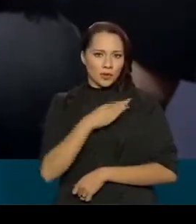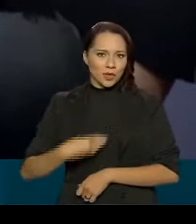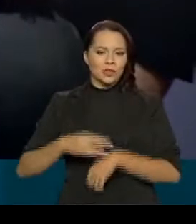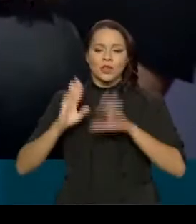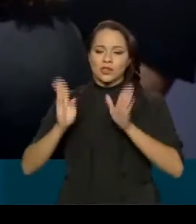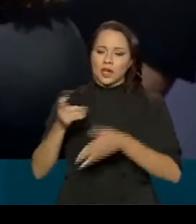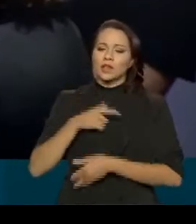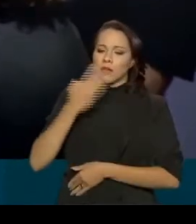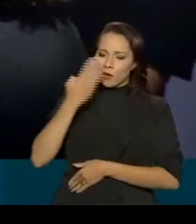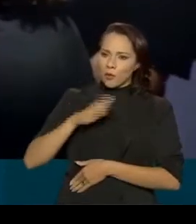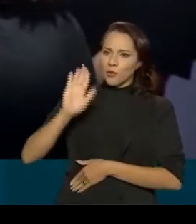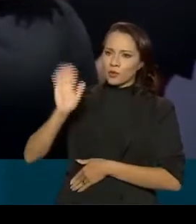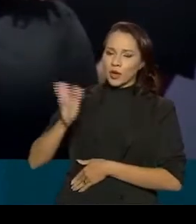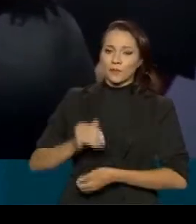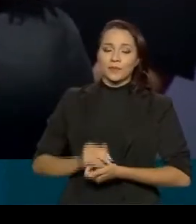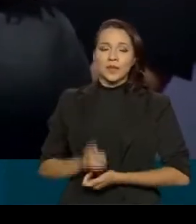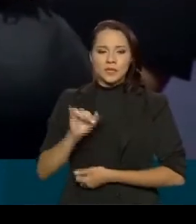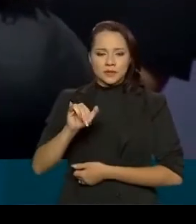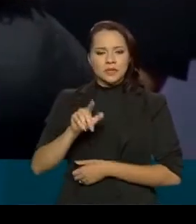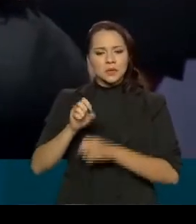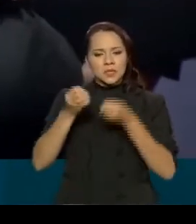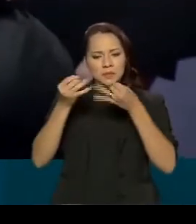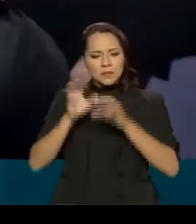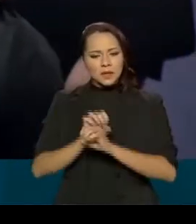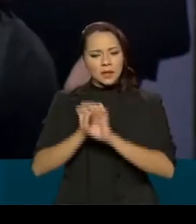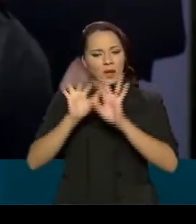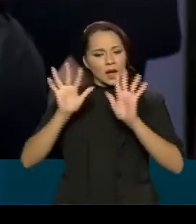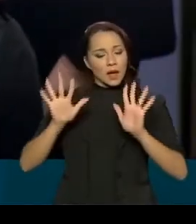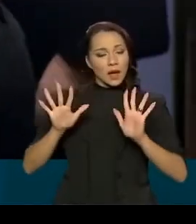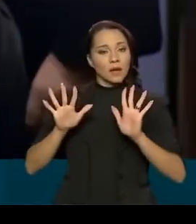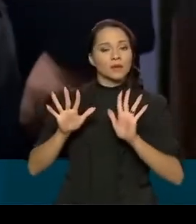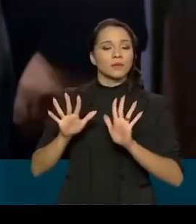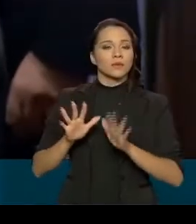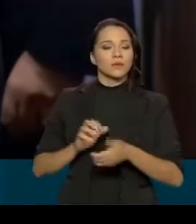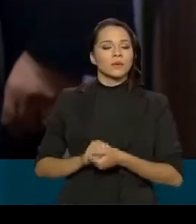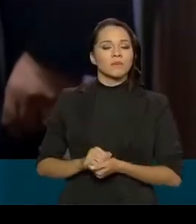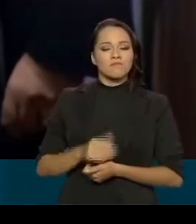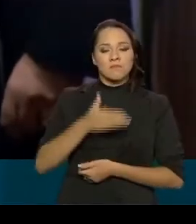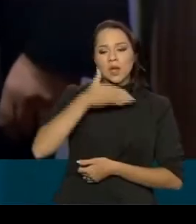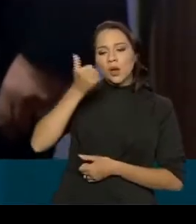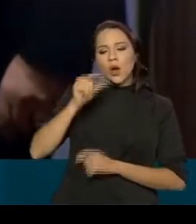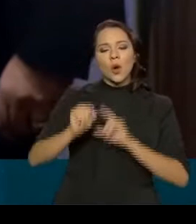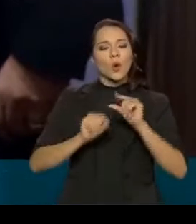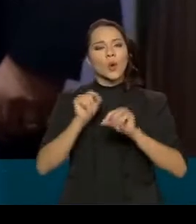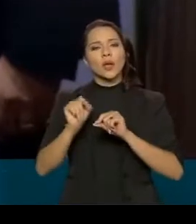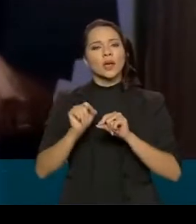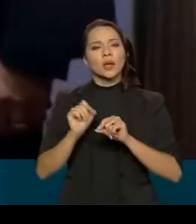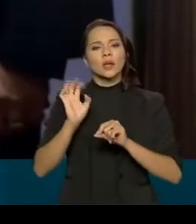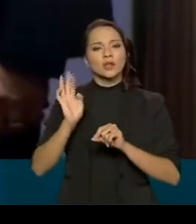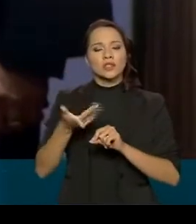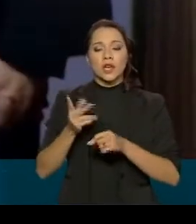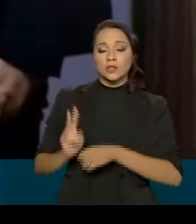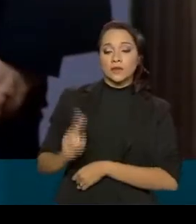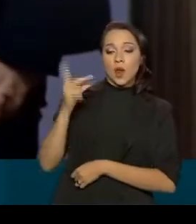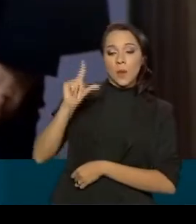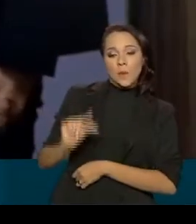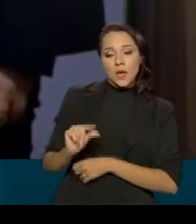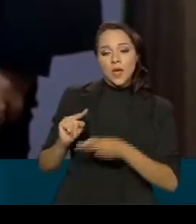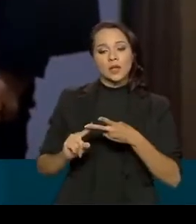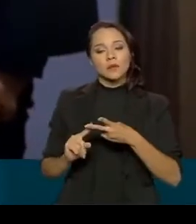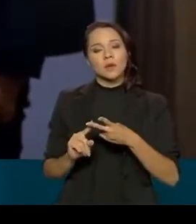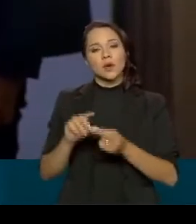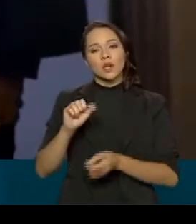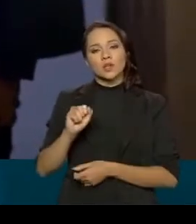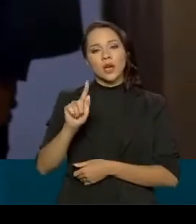os compromissos. Então, se vocês pudessem esclarecer para a gente melhor o que, que ficou efetivamente de preço mínimo, de